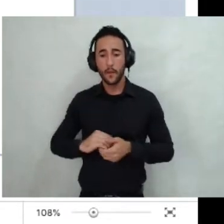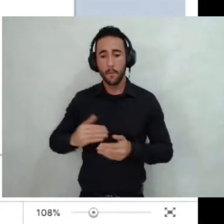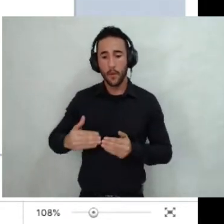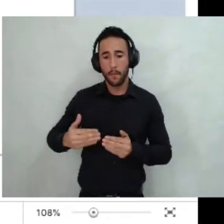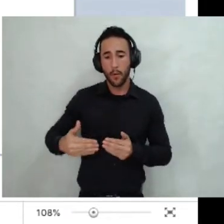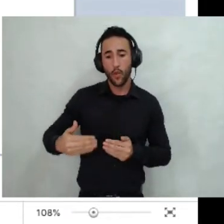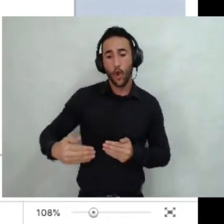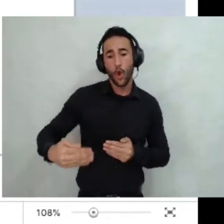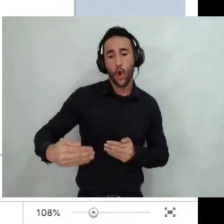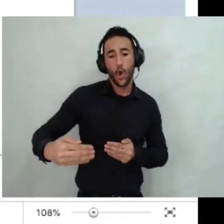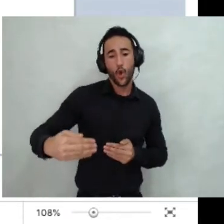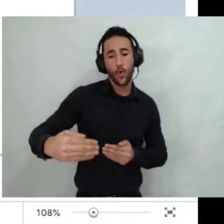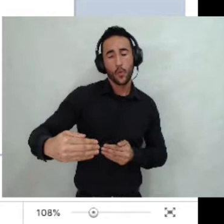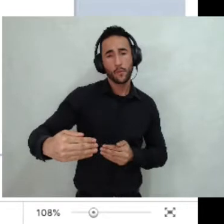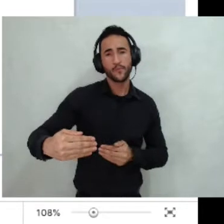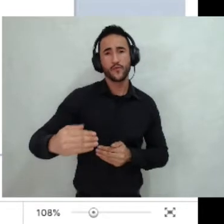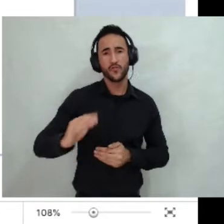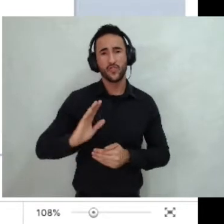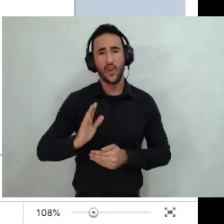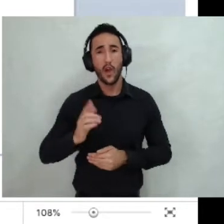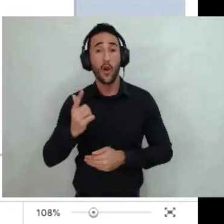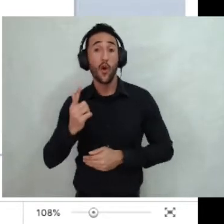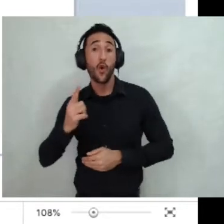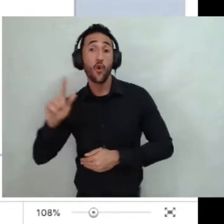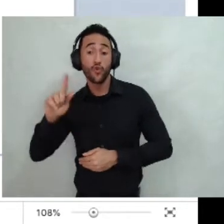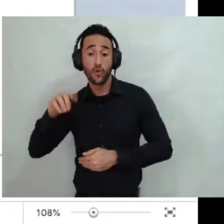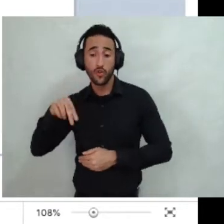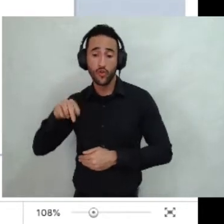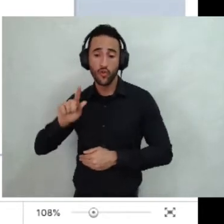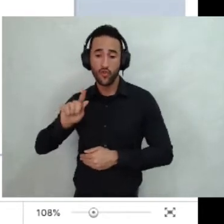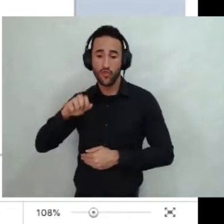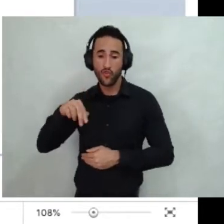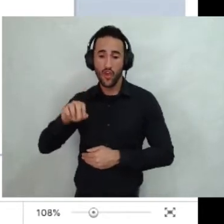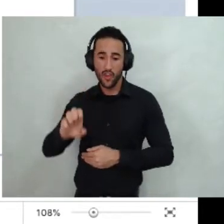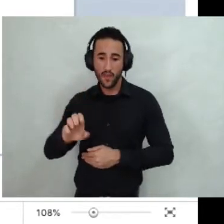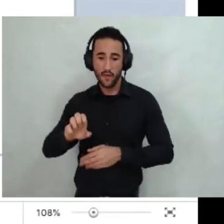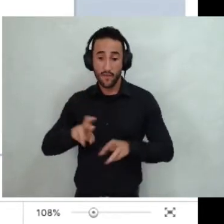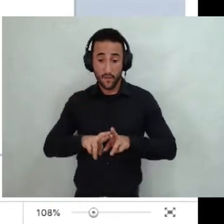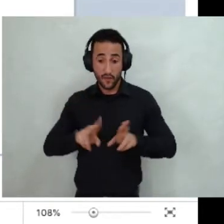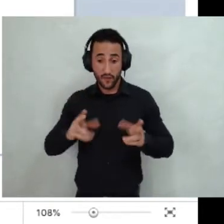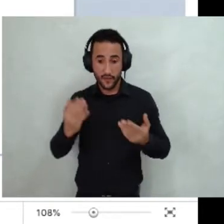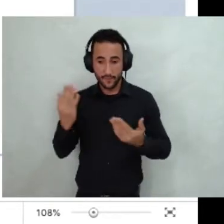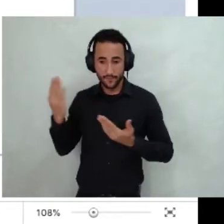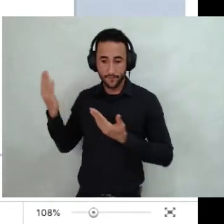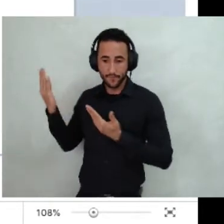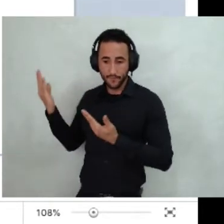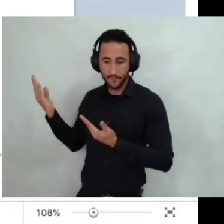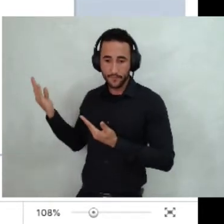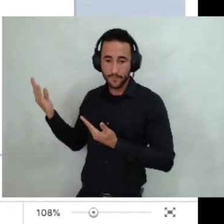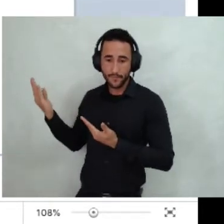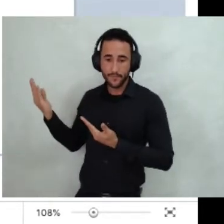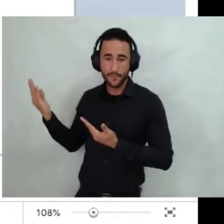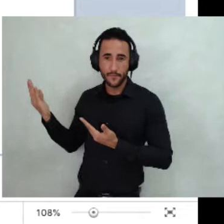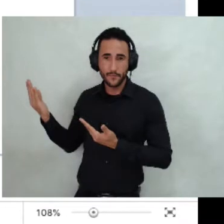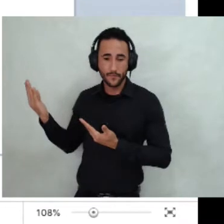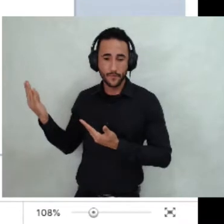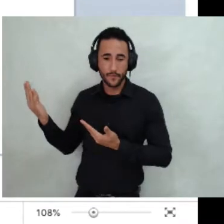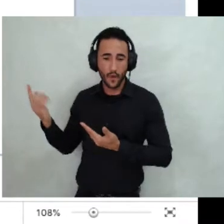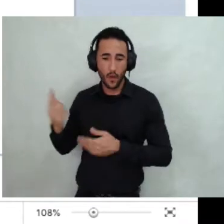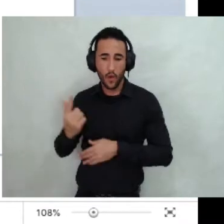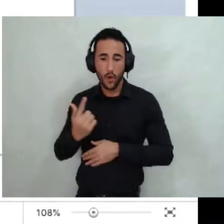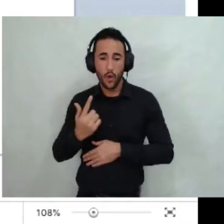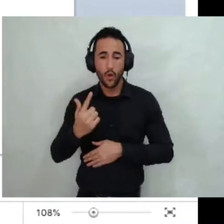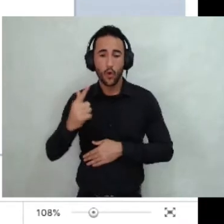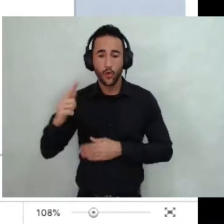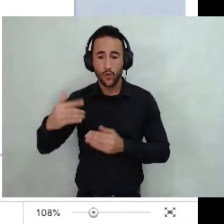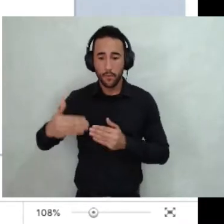outro gene e um outro gene N, não é o mesmo gene N que nós usamos, e aqui um outro protocolo